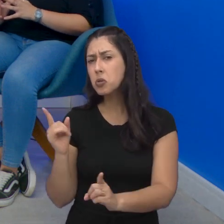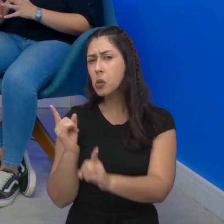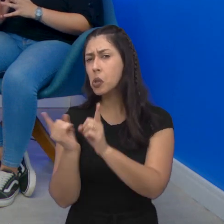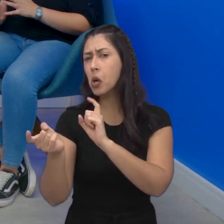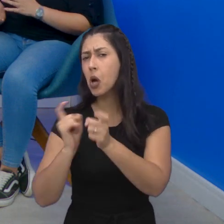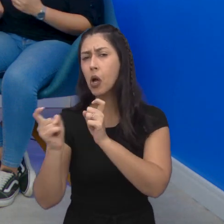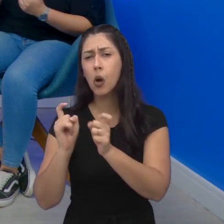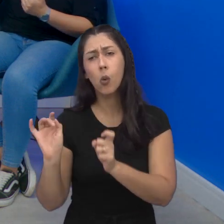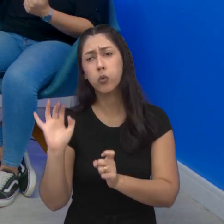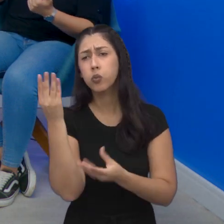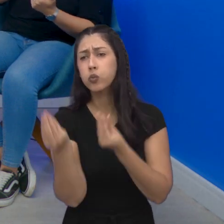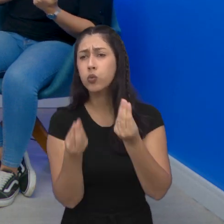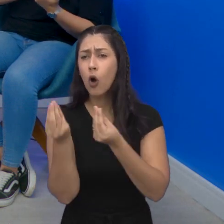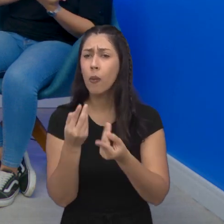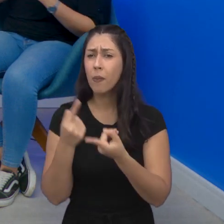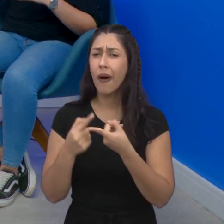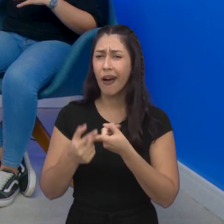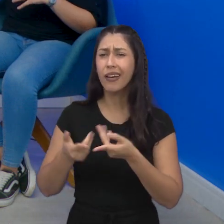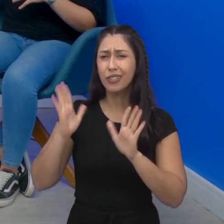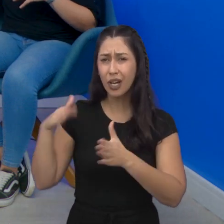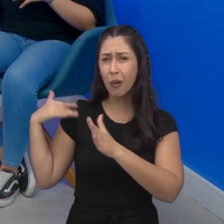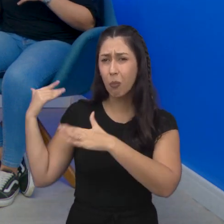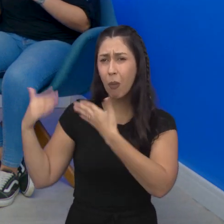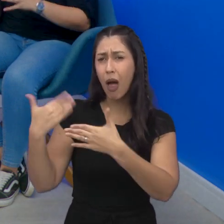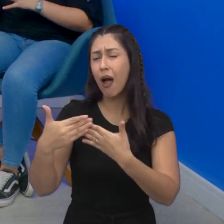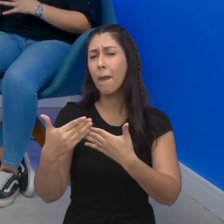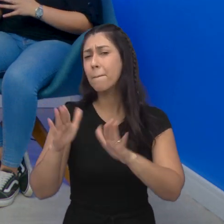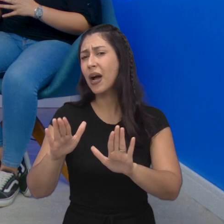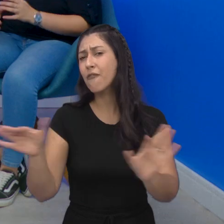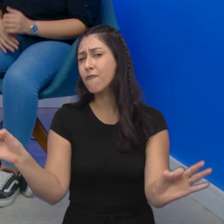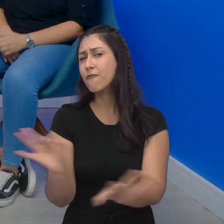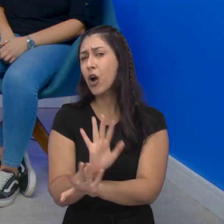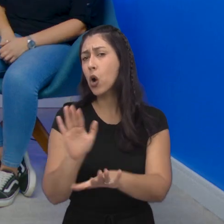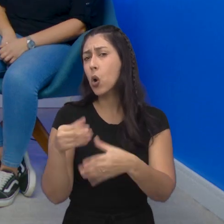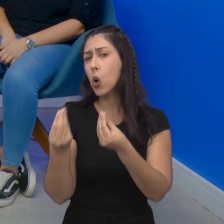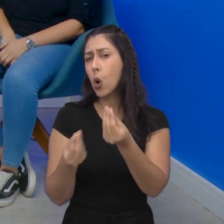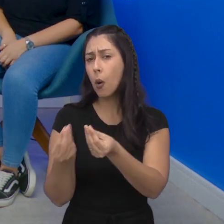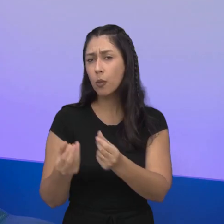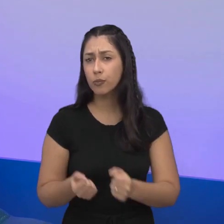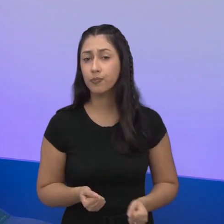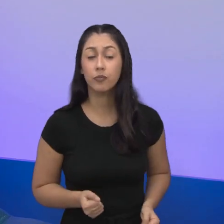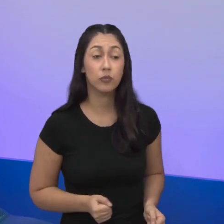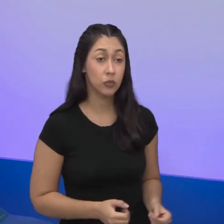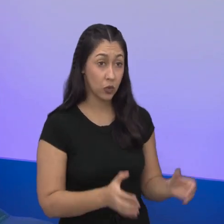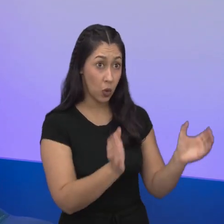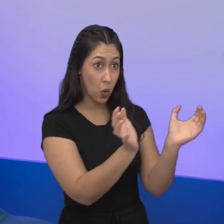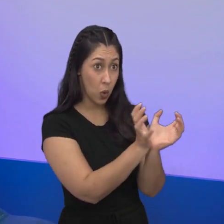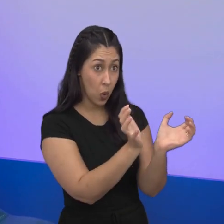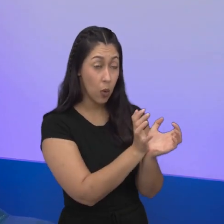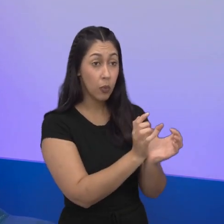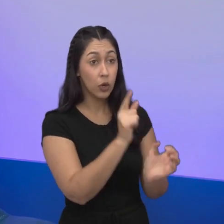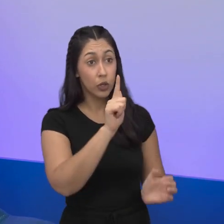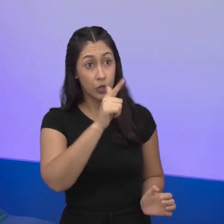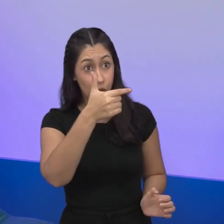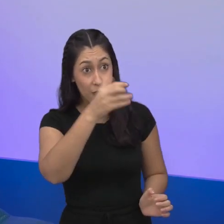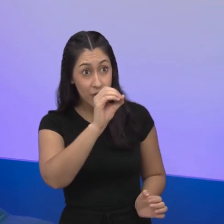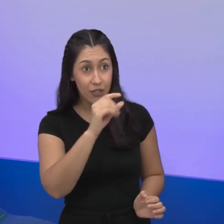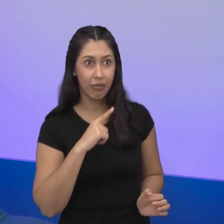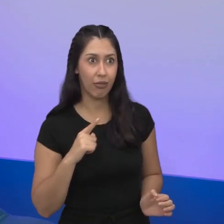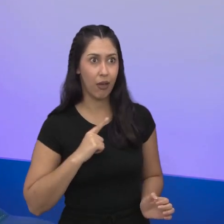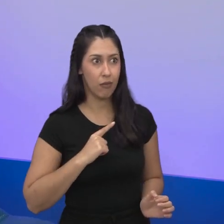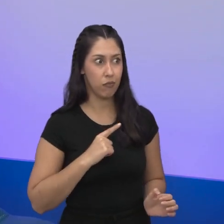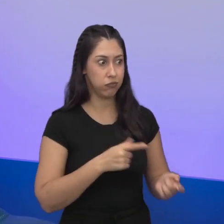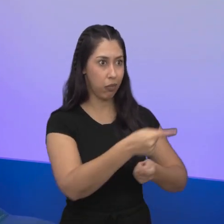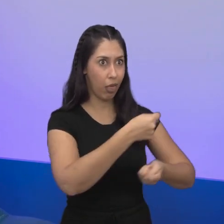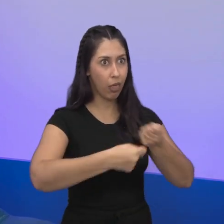do G20? Porque eles já estão acontecendo, mas eles vão ser concluídos? Como funciona isso? O G20 é um grupo criado pelas maiores economias do mundo.